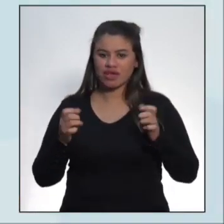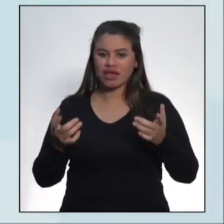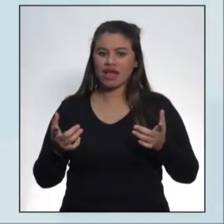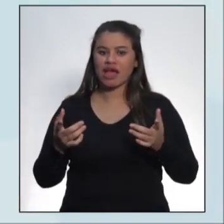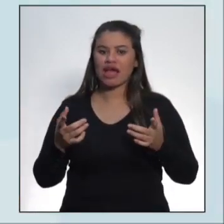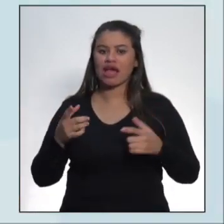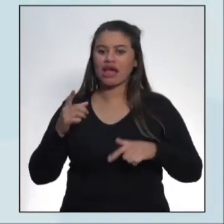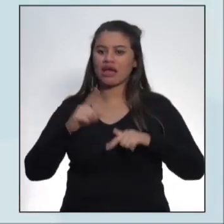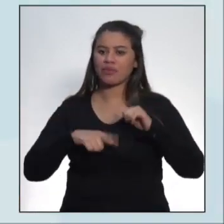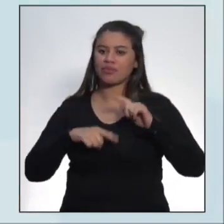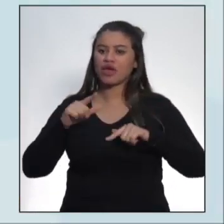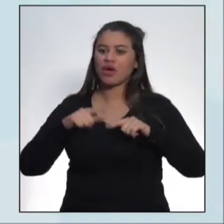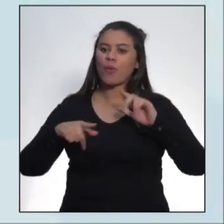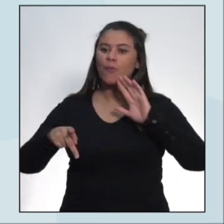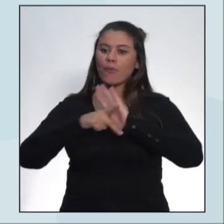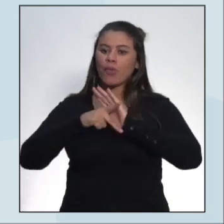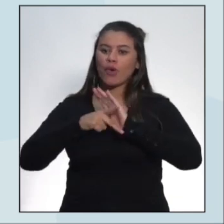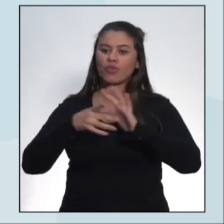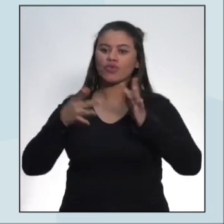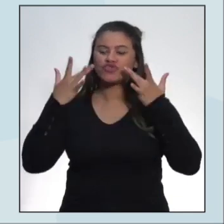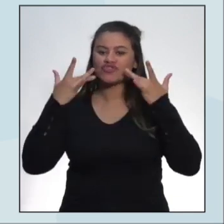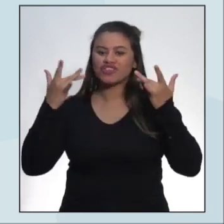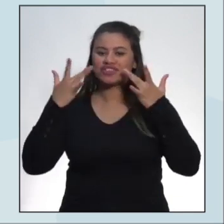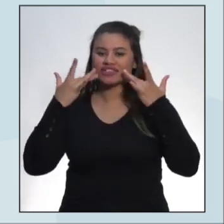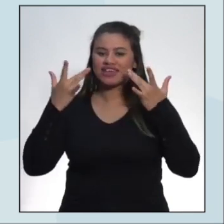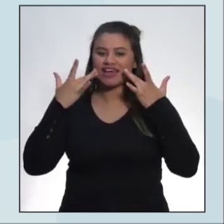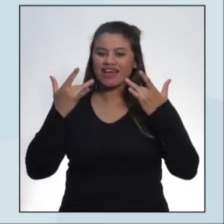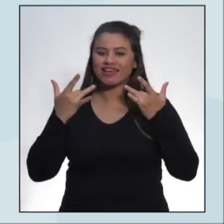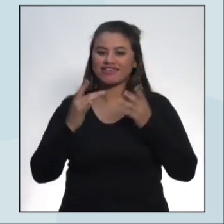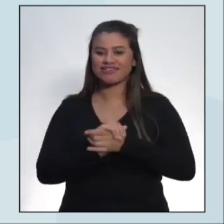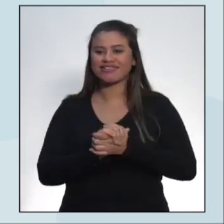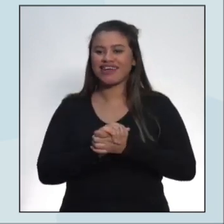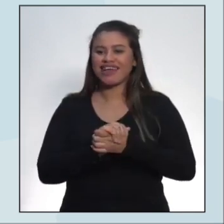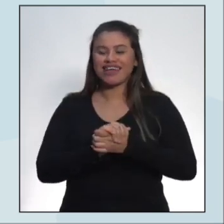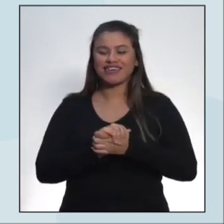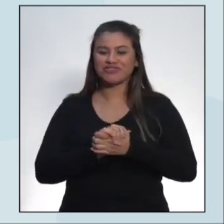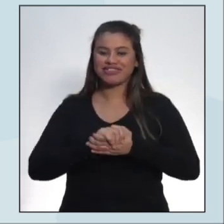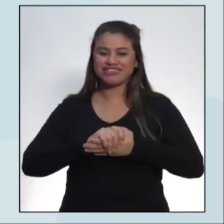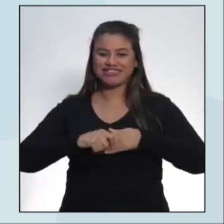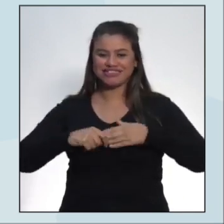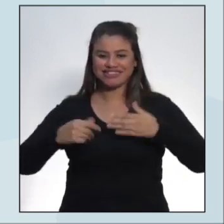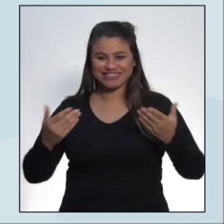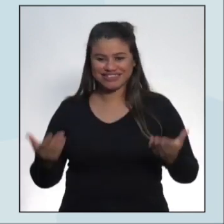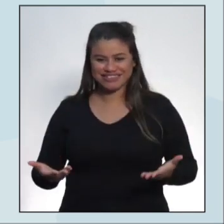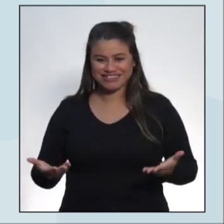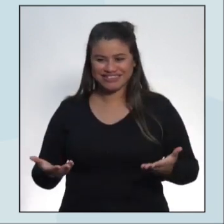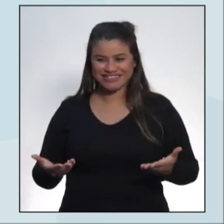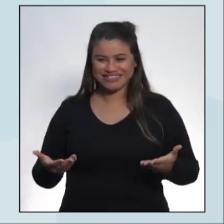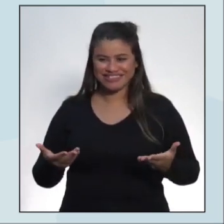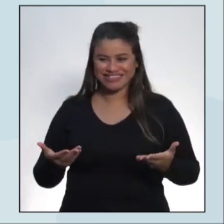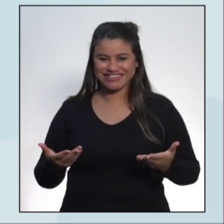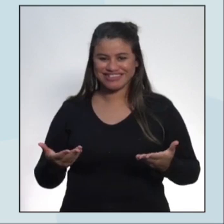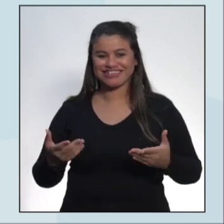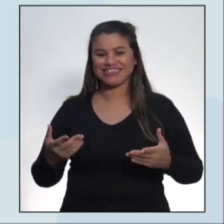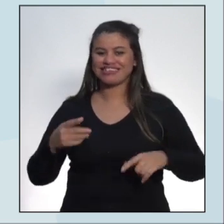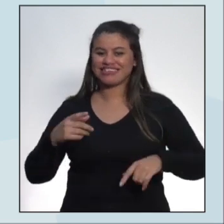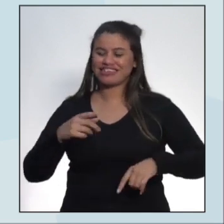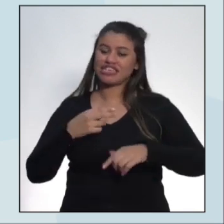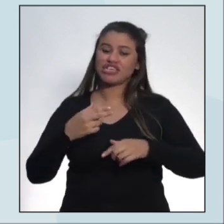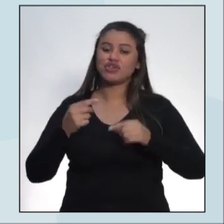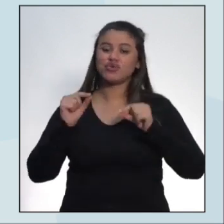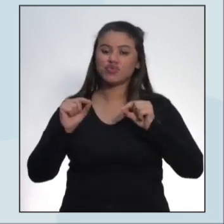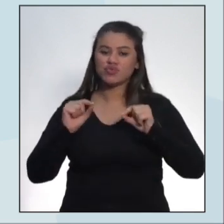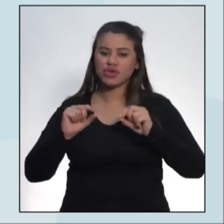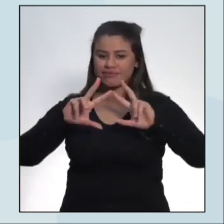anota aí, bacaninha. Estudaremos a estrutura e os elementos dos textos teatrais e o gênero comédia